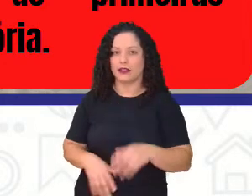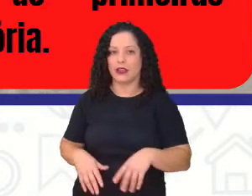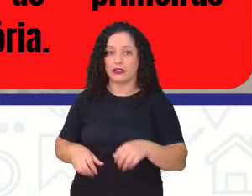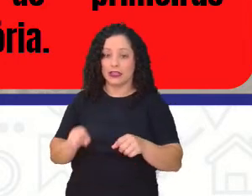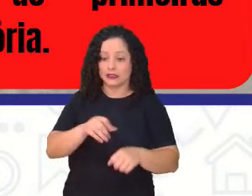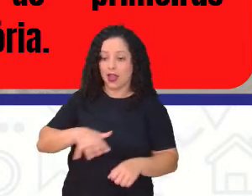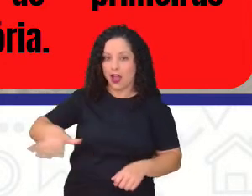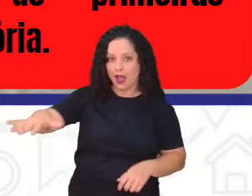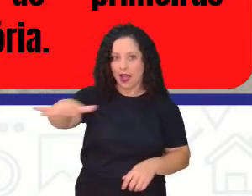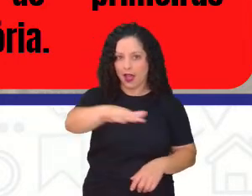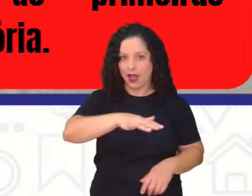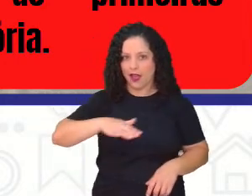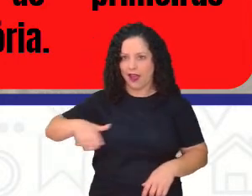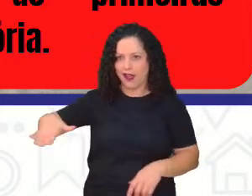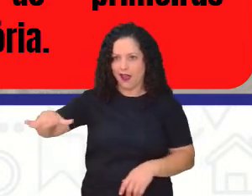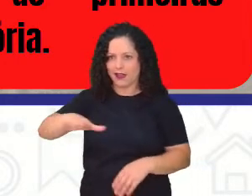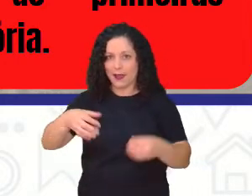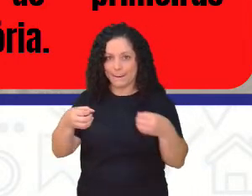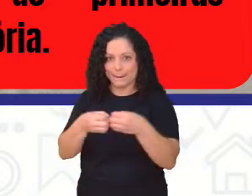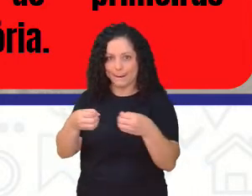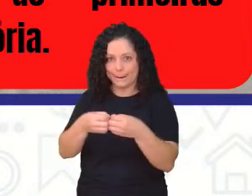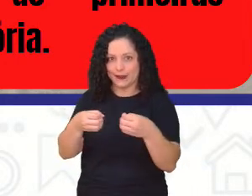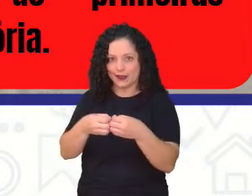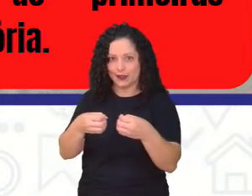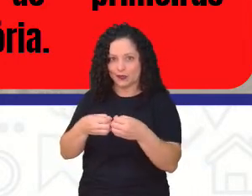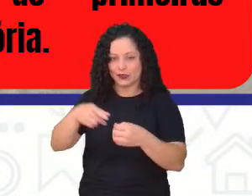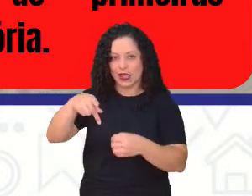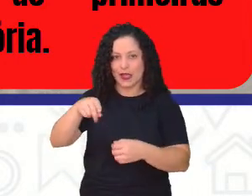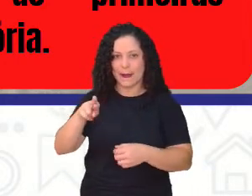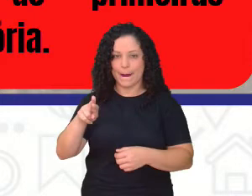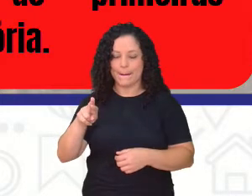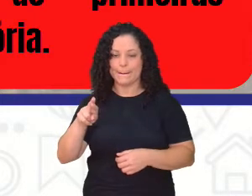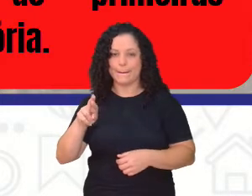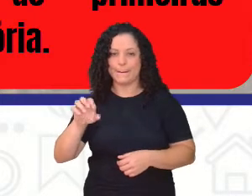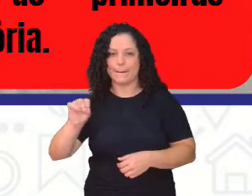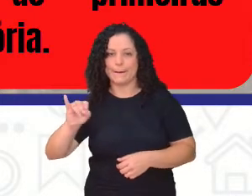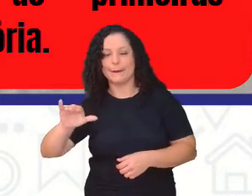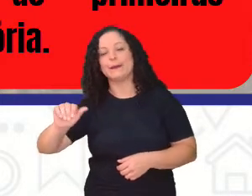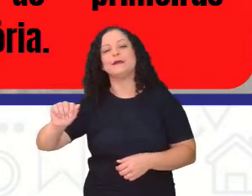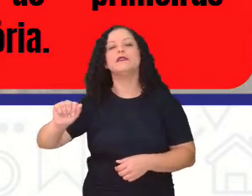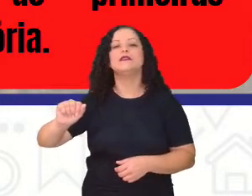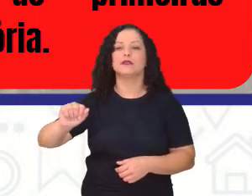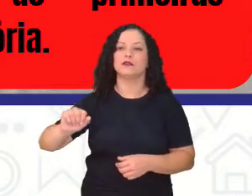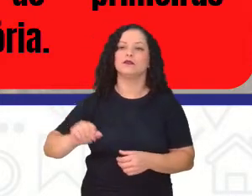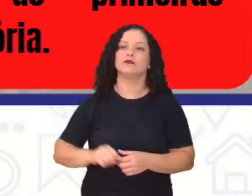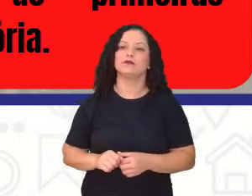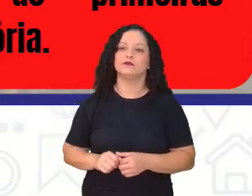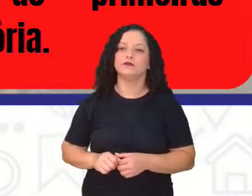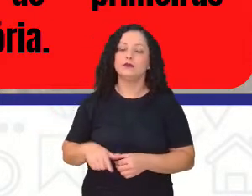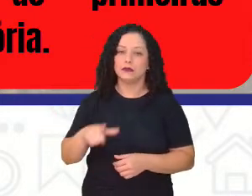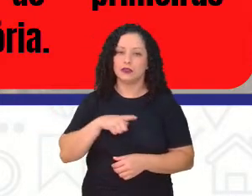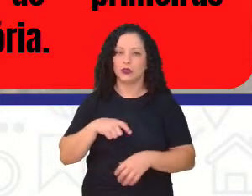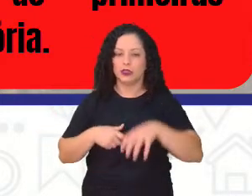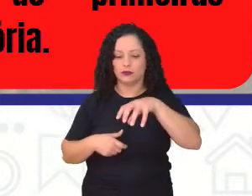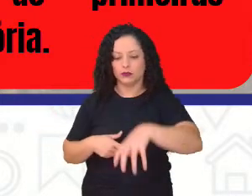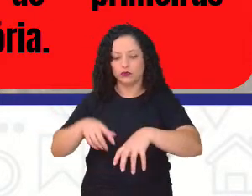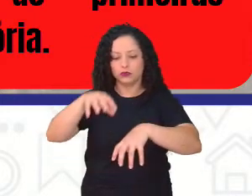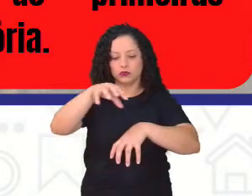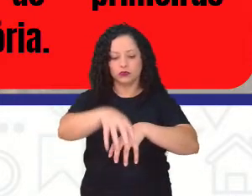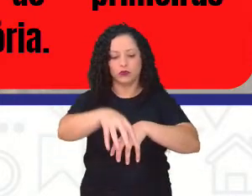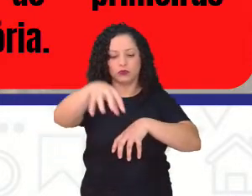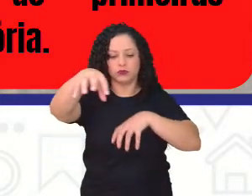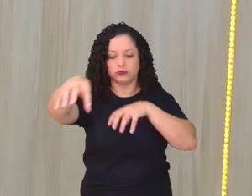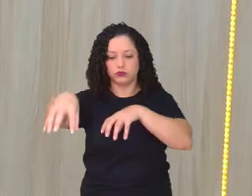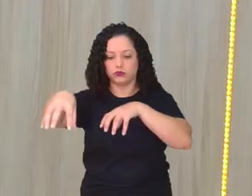nessa região que está bem mais próxima aí, ó, do Golfo Pérsico, certo? Já próximo do local de desembocadura aqui dos rios,